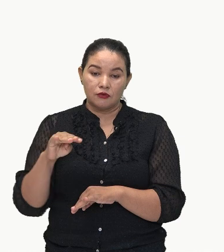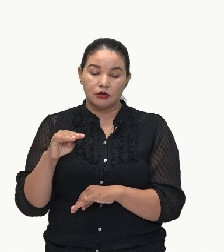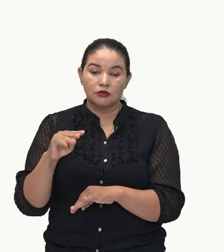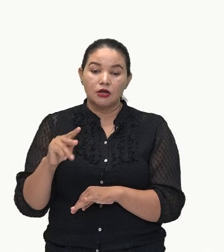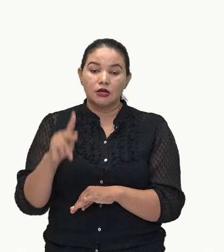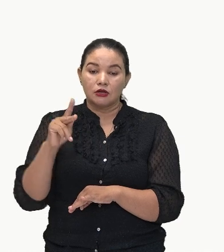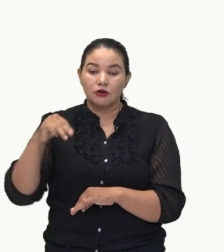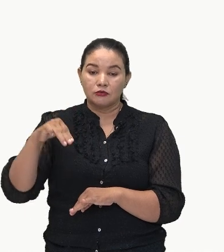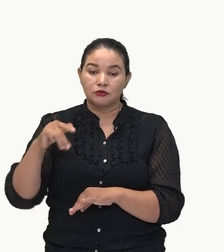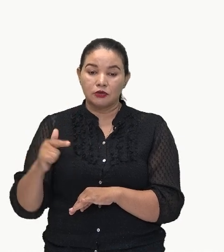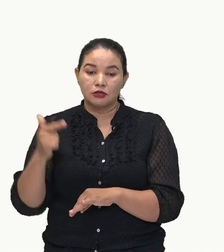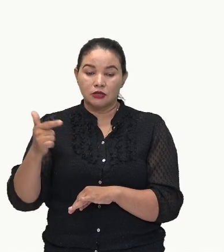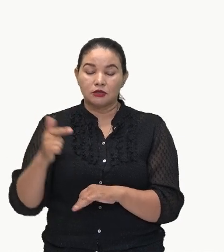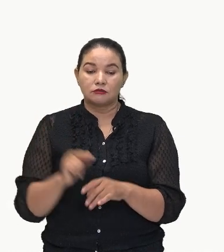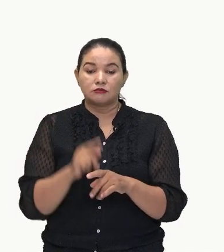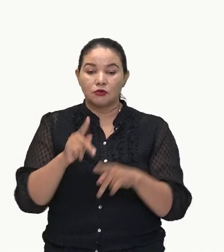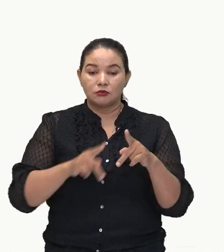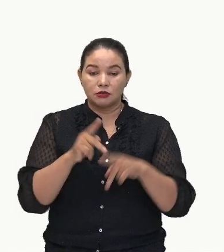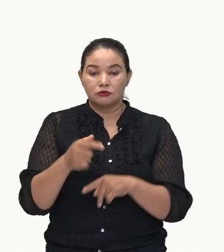de